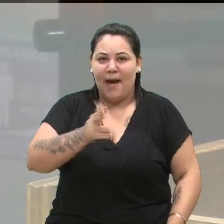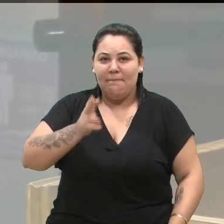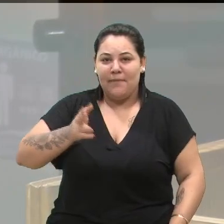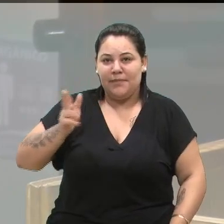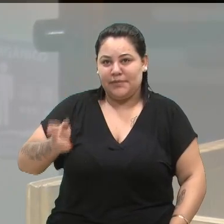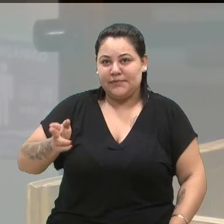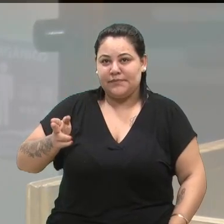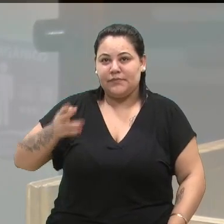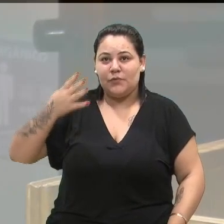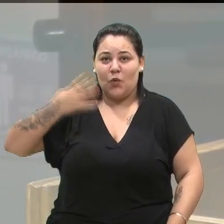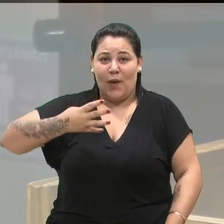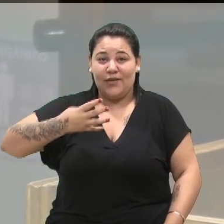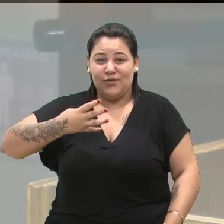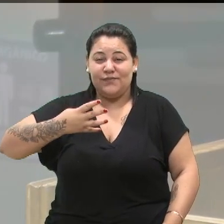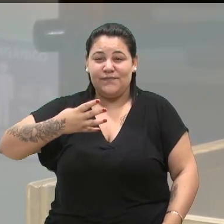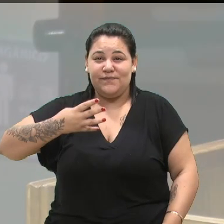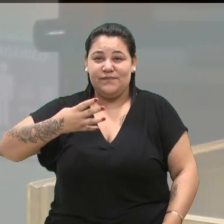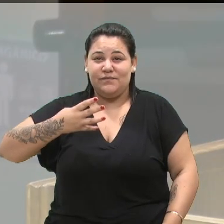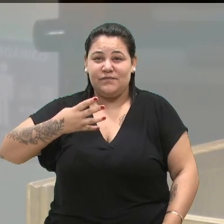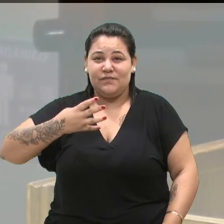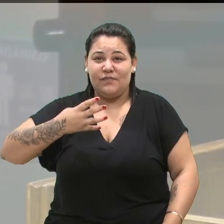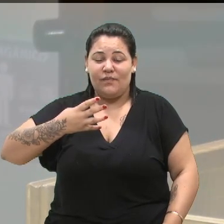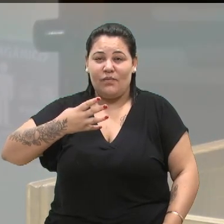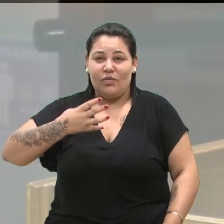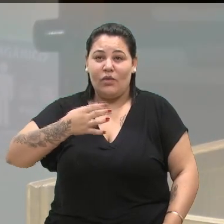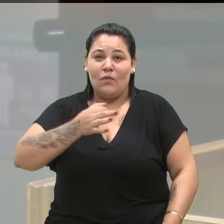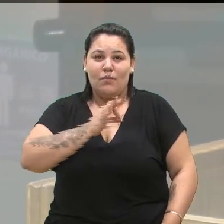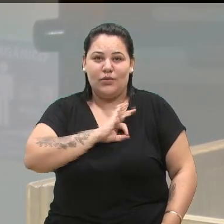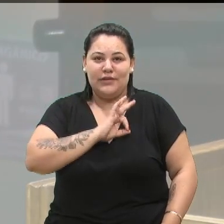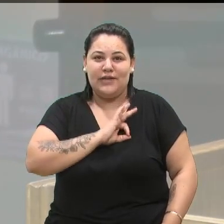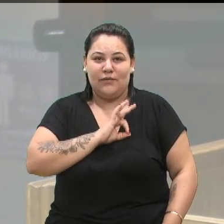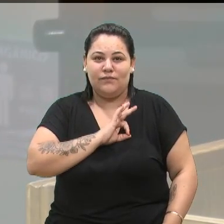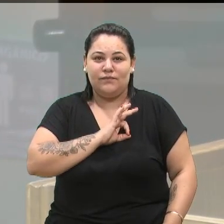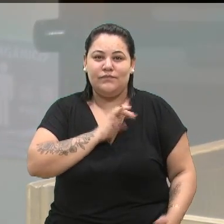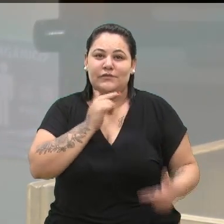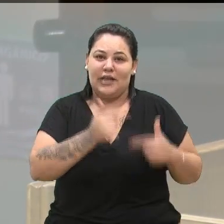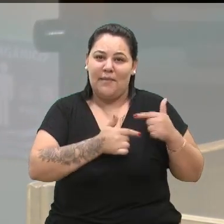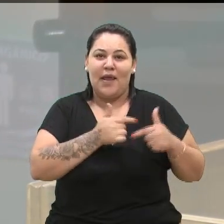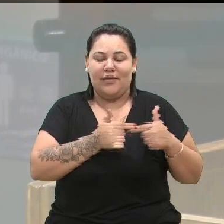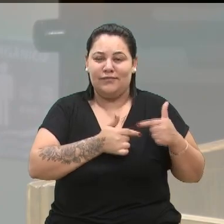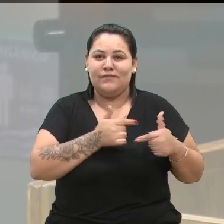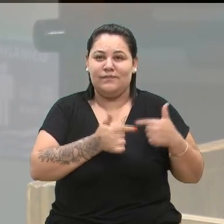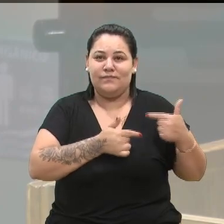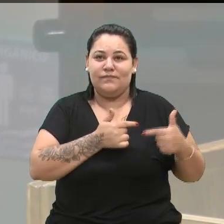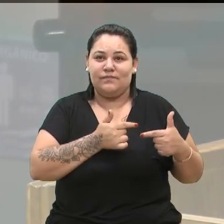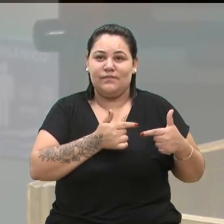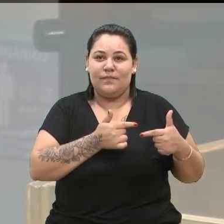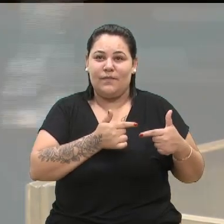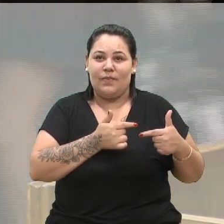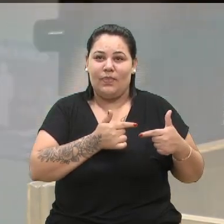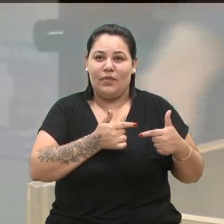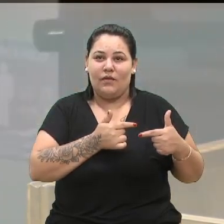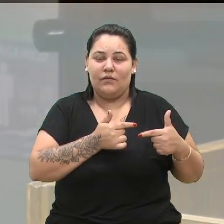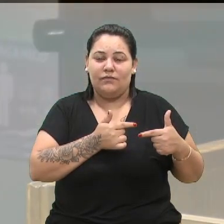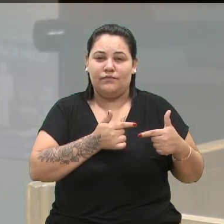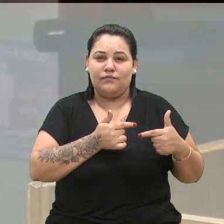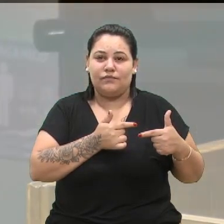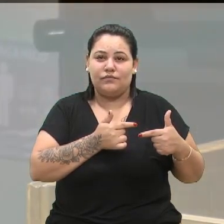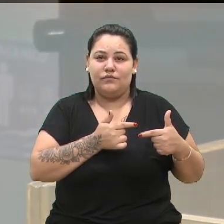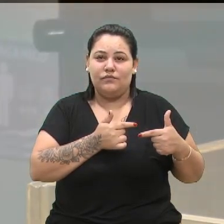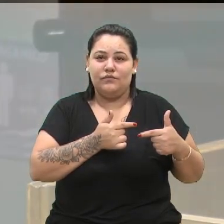de arma de fogo num policial de serviço, sendo que 2 pegaram de raspão e